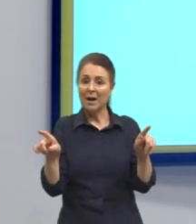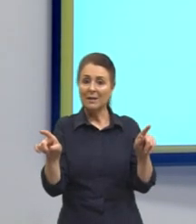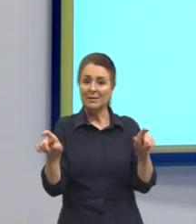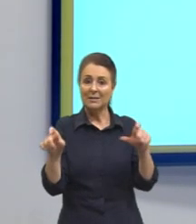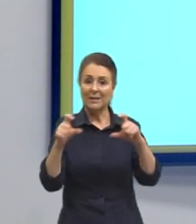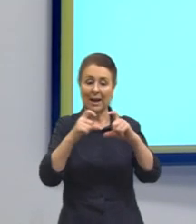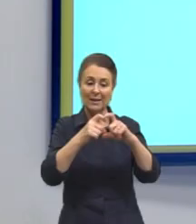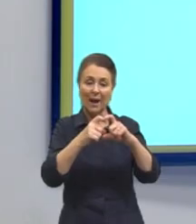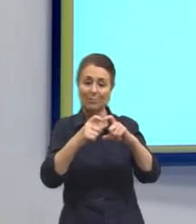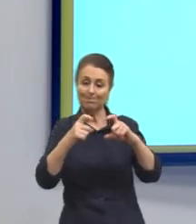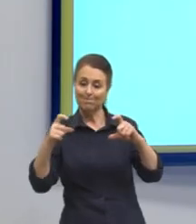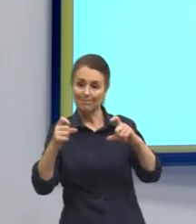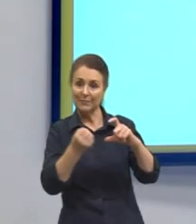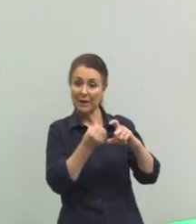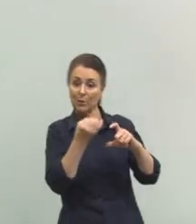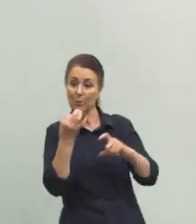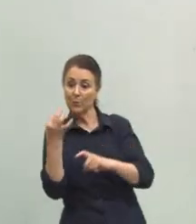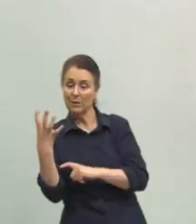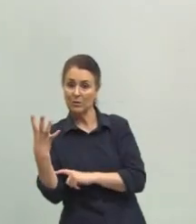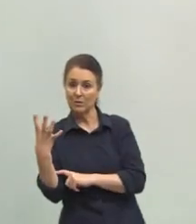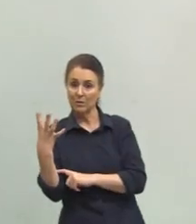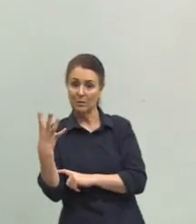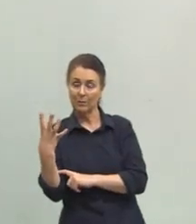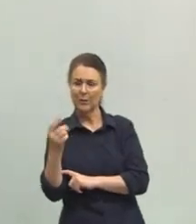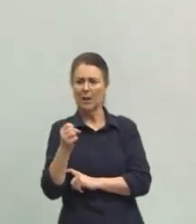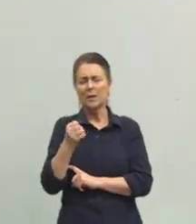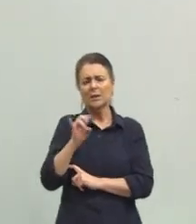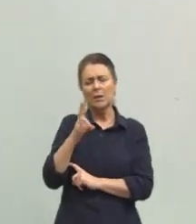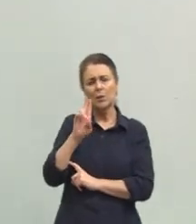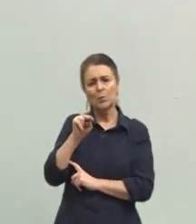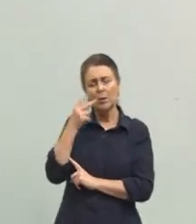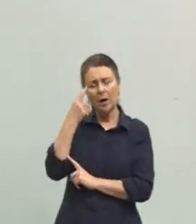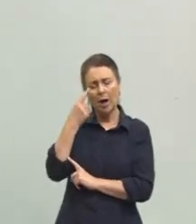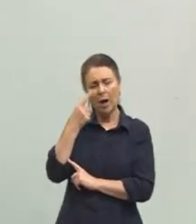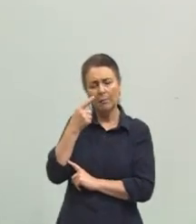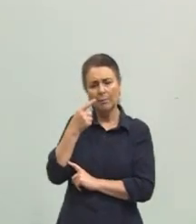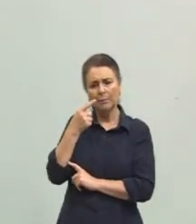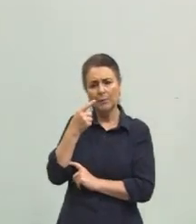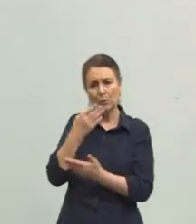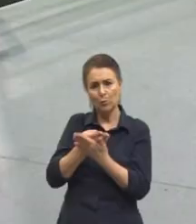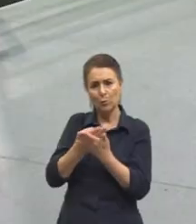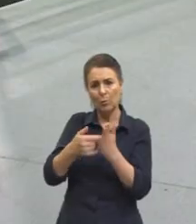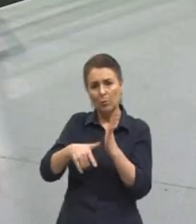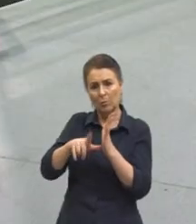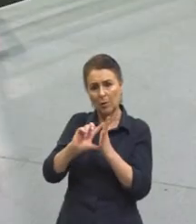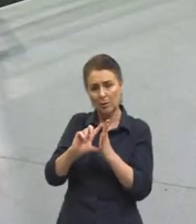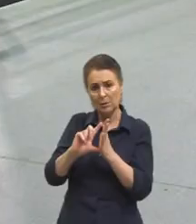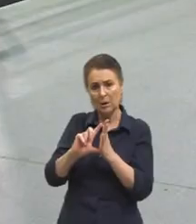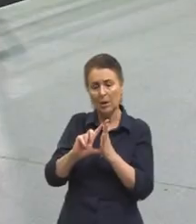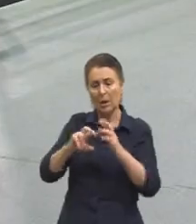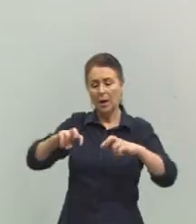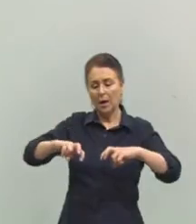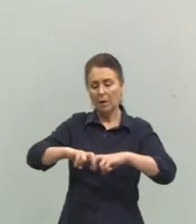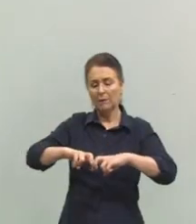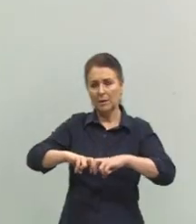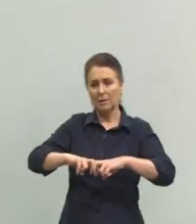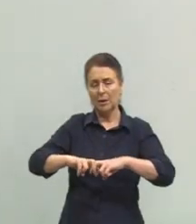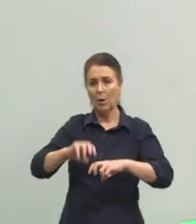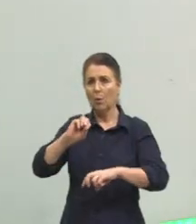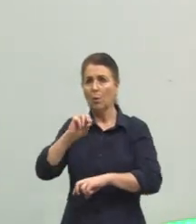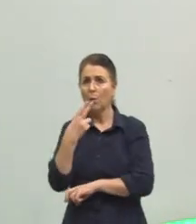assim para nossa realidade vocês que nunca ouviram falar da química na química química me perseguindo na física ou na Biologia